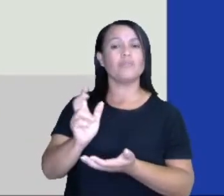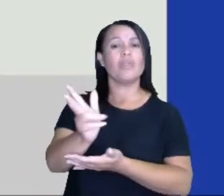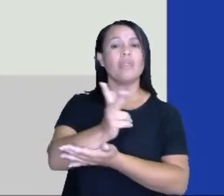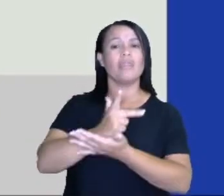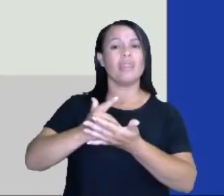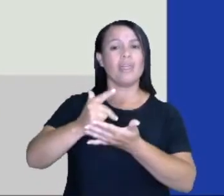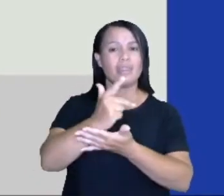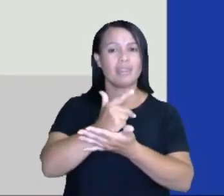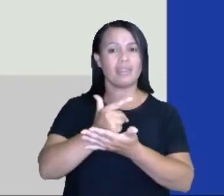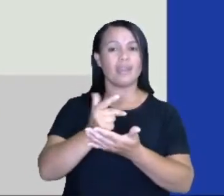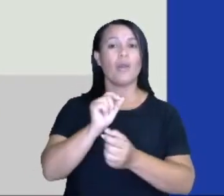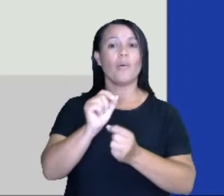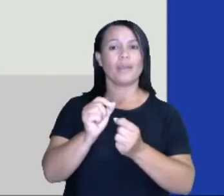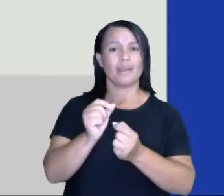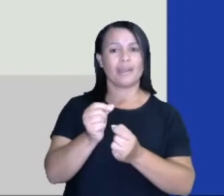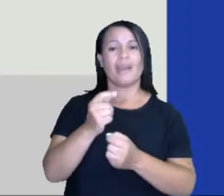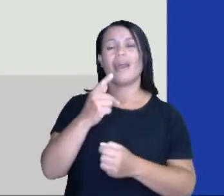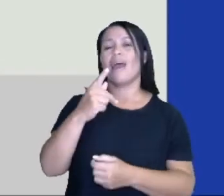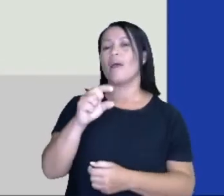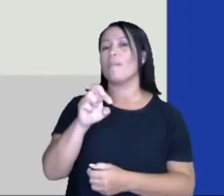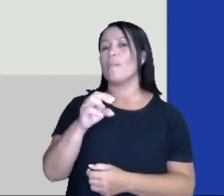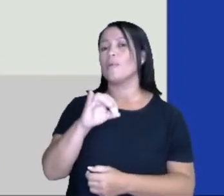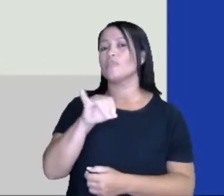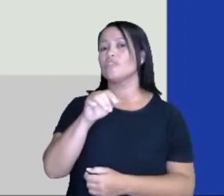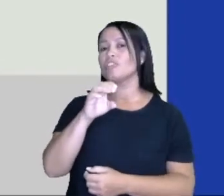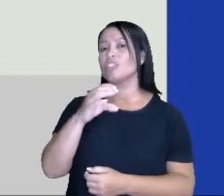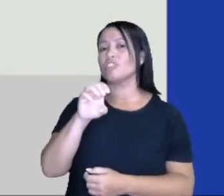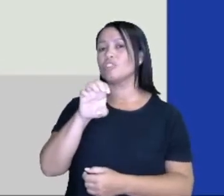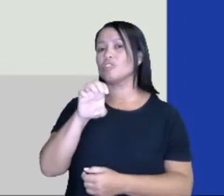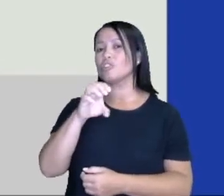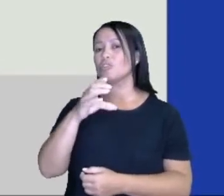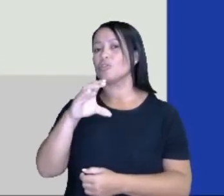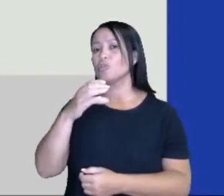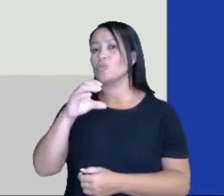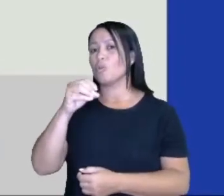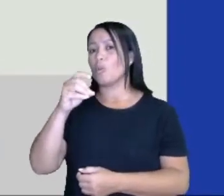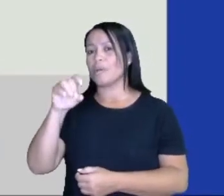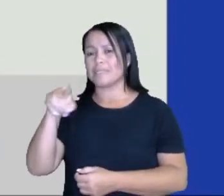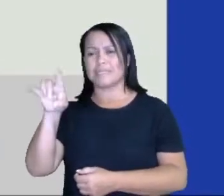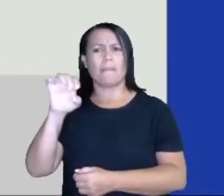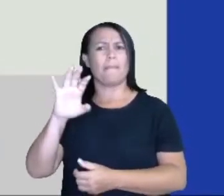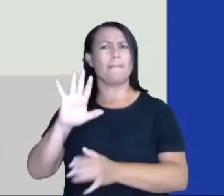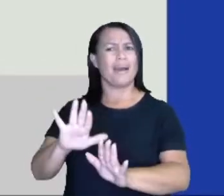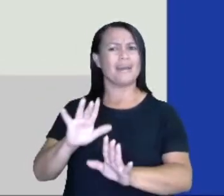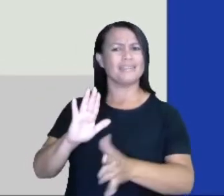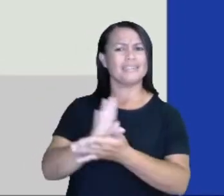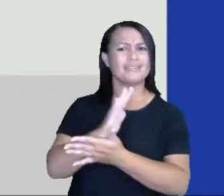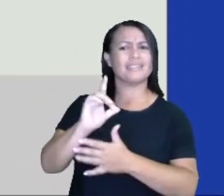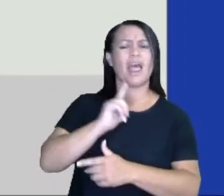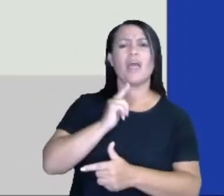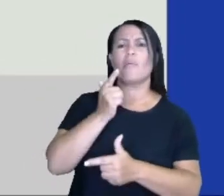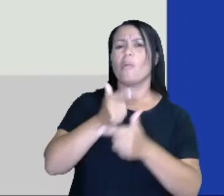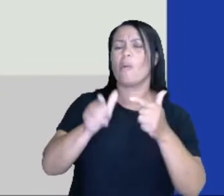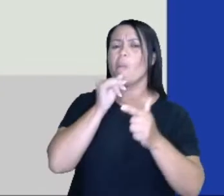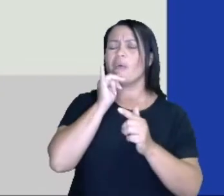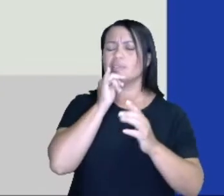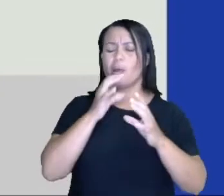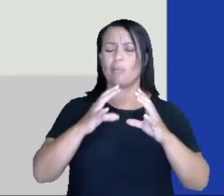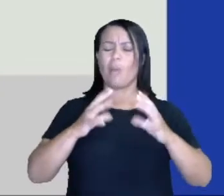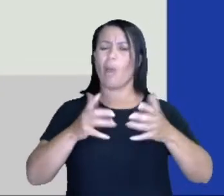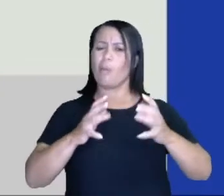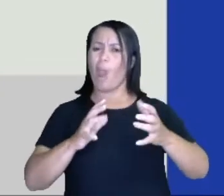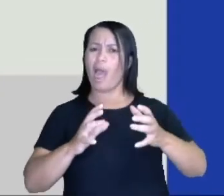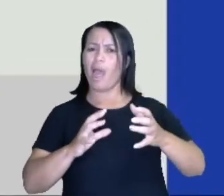projeções. Esse tipo de representação, porém, apresenta alguns problemas. É como abrir uma bola de futebol